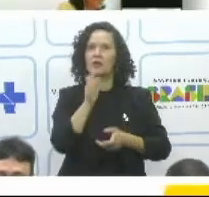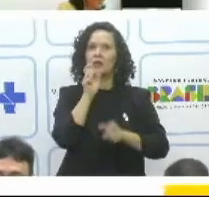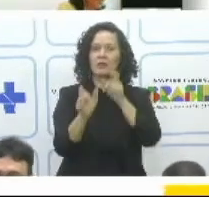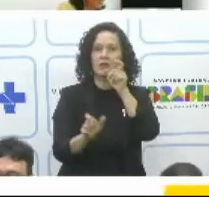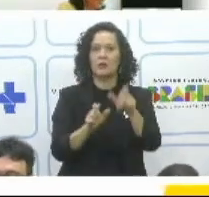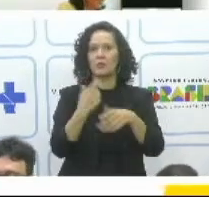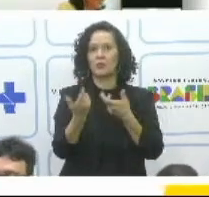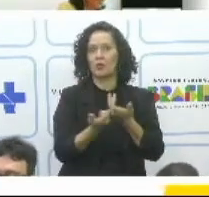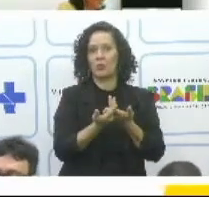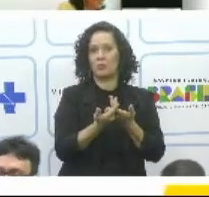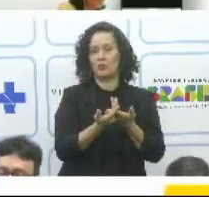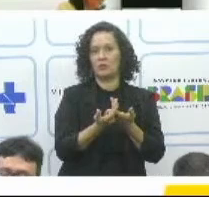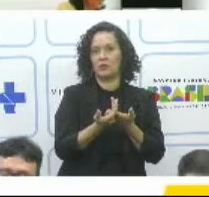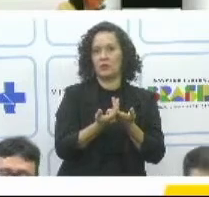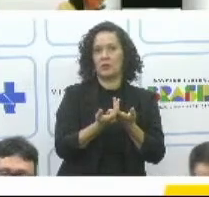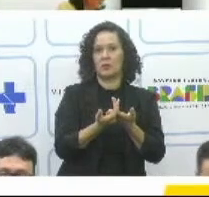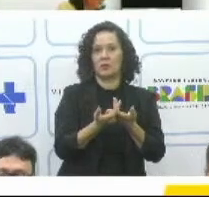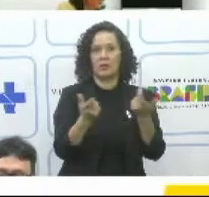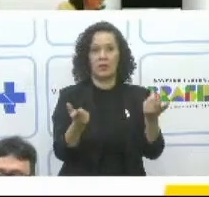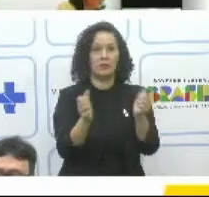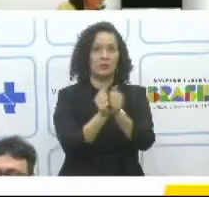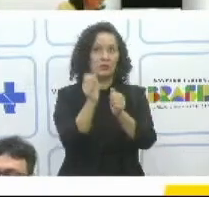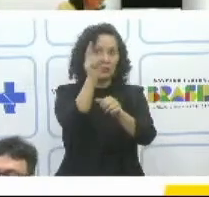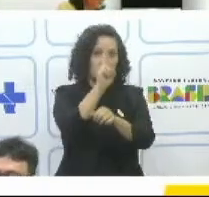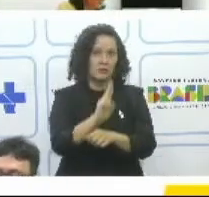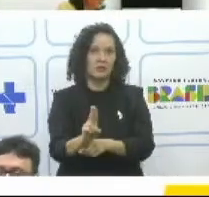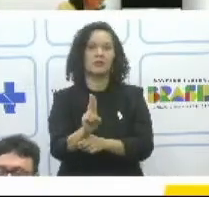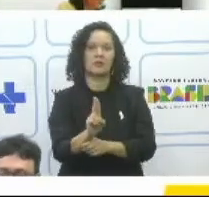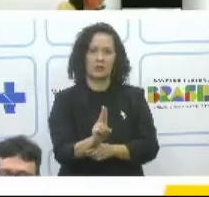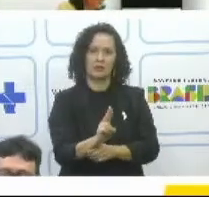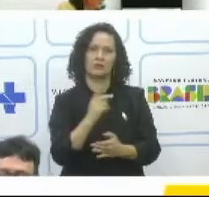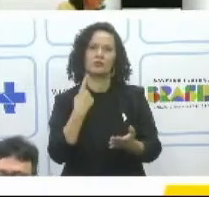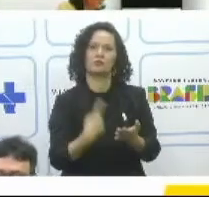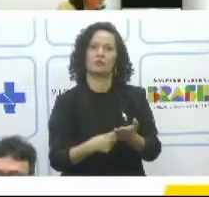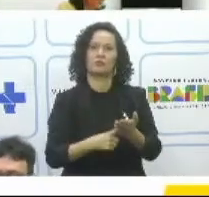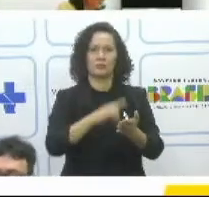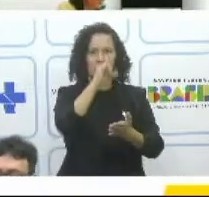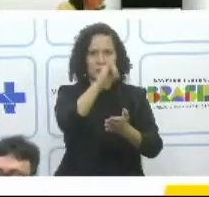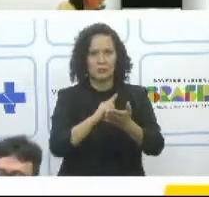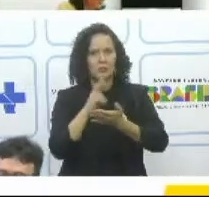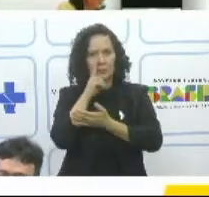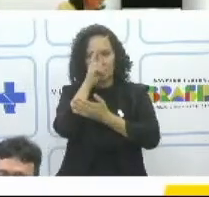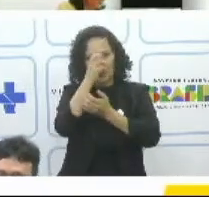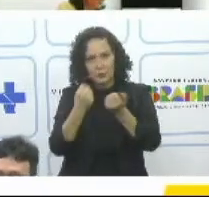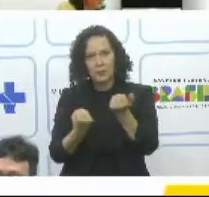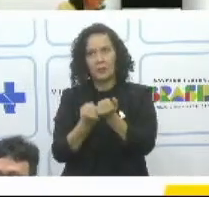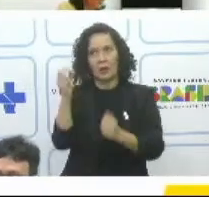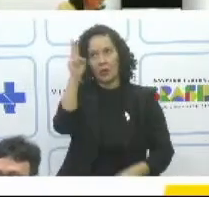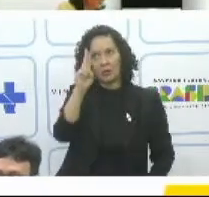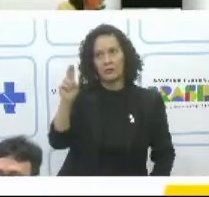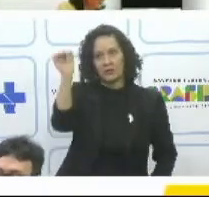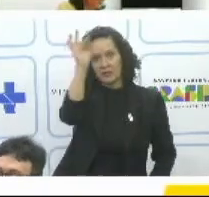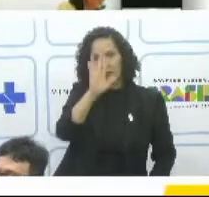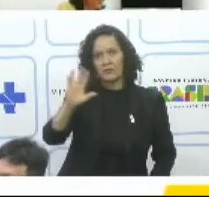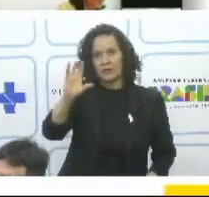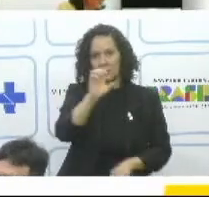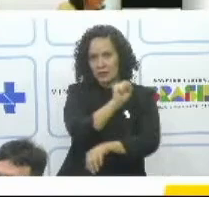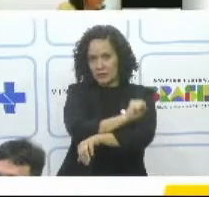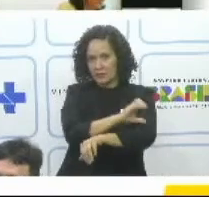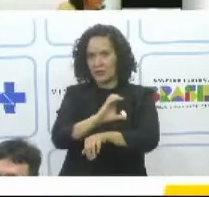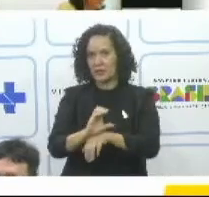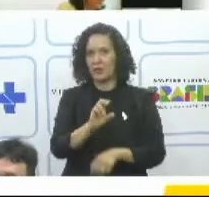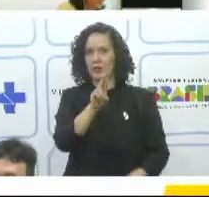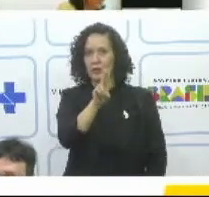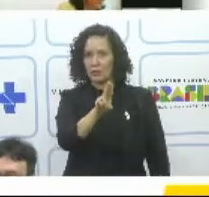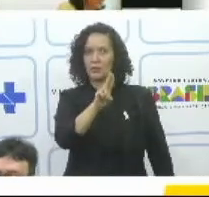execução descentralizada, né, junto às universidades, né, para fortalecimento do território. A Universidade Federal de Santa Catarina é um dos